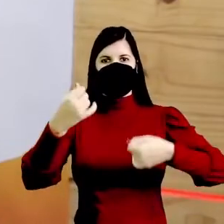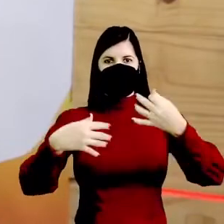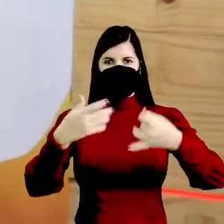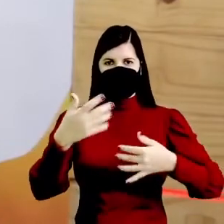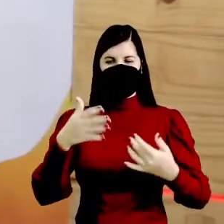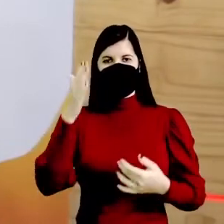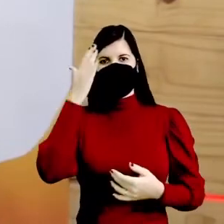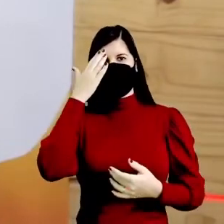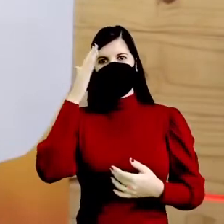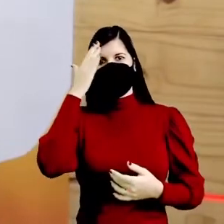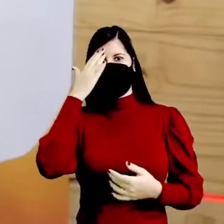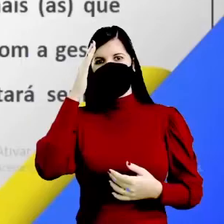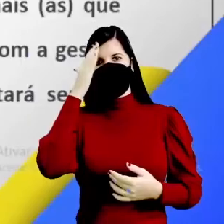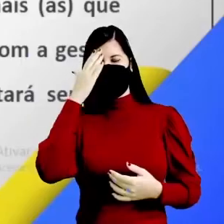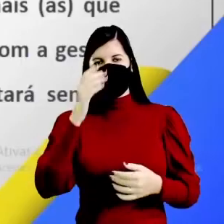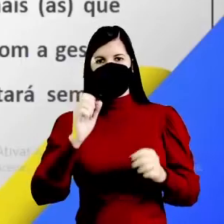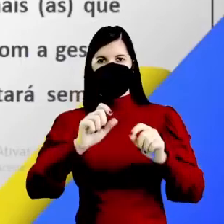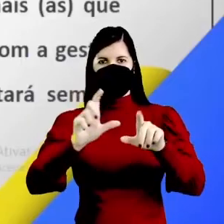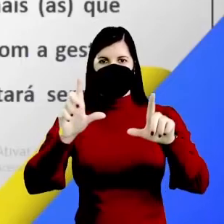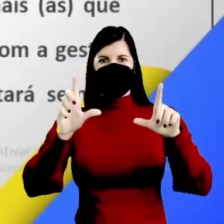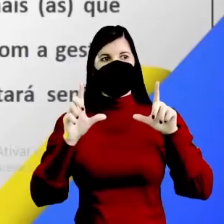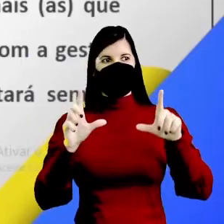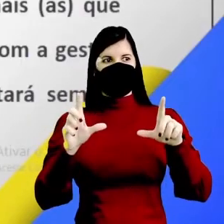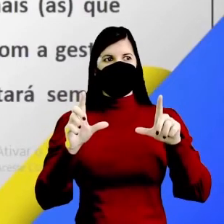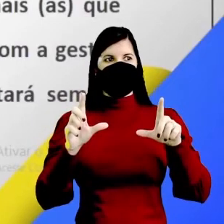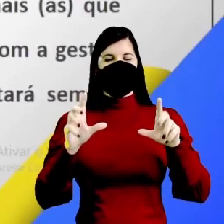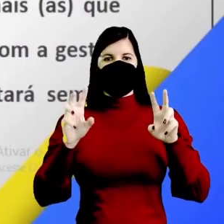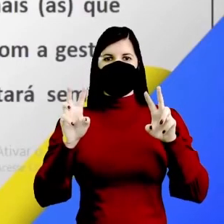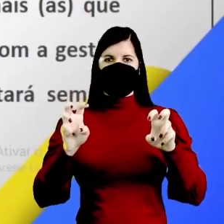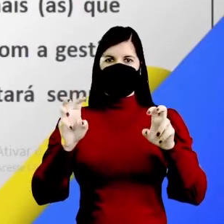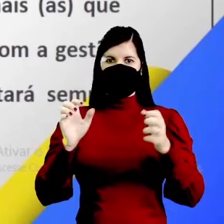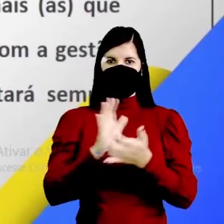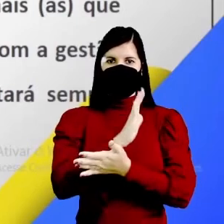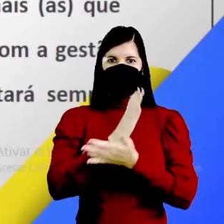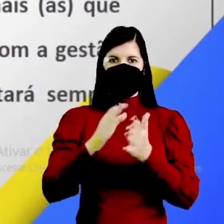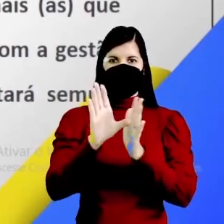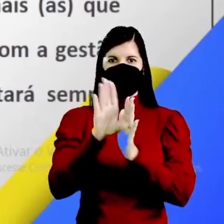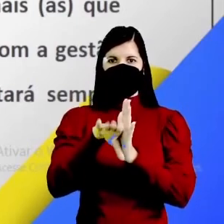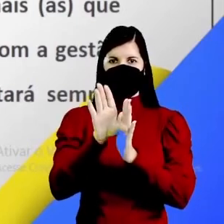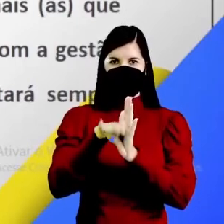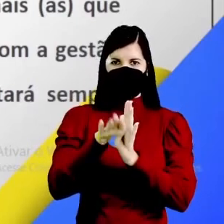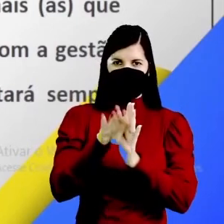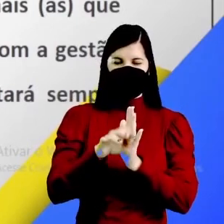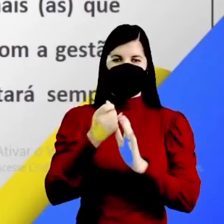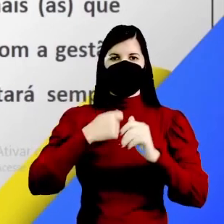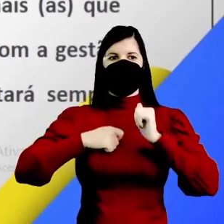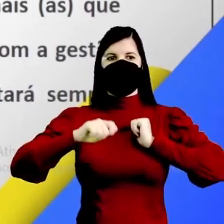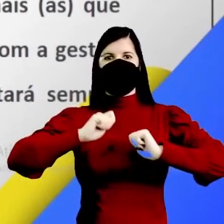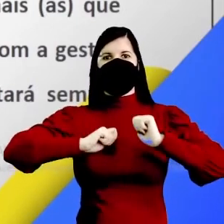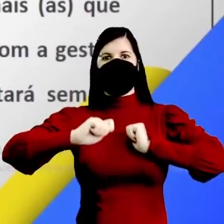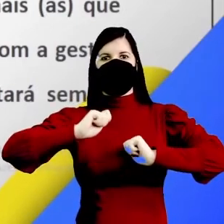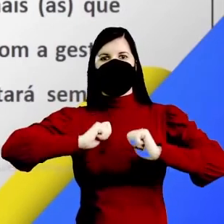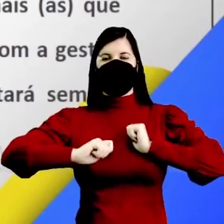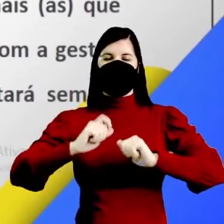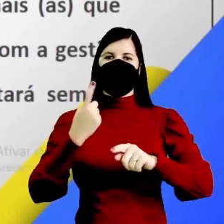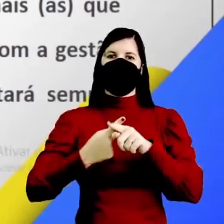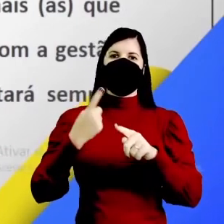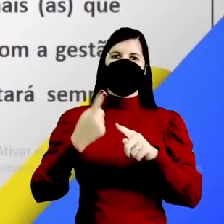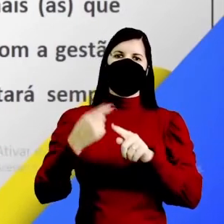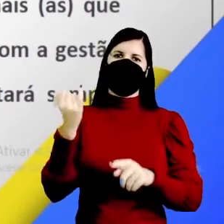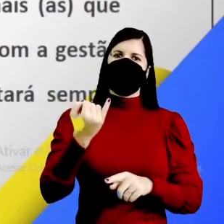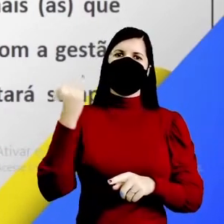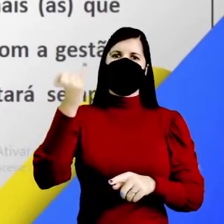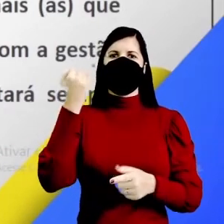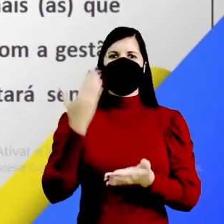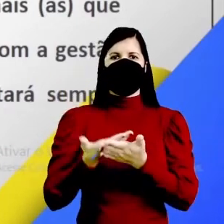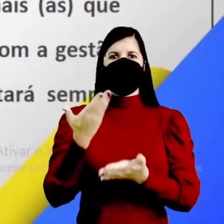pouquinho, entender, segue comigo no slide. A gente vai entender, assim, alguns conceitos da administração. Por que é importante a gente